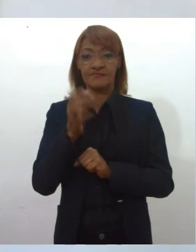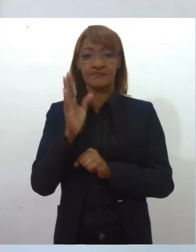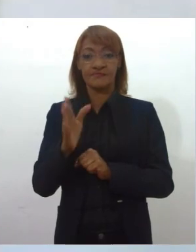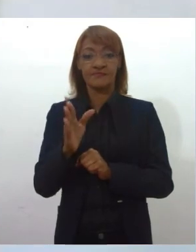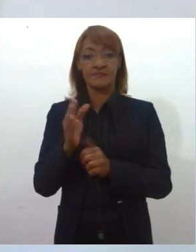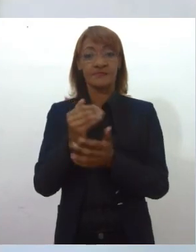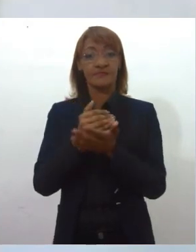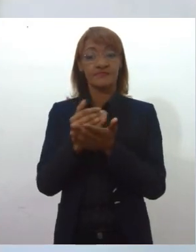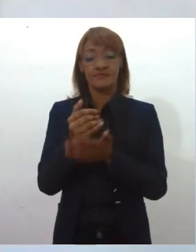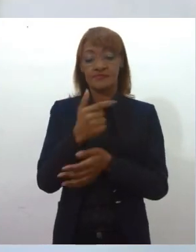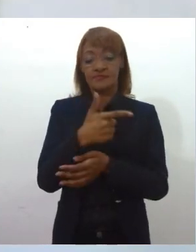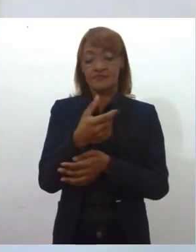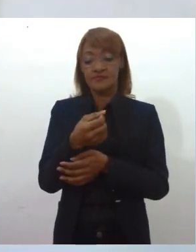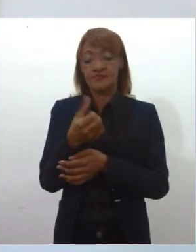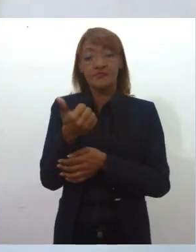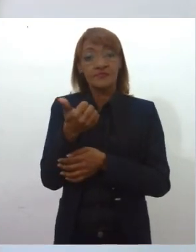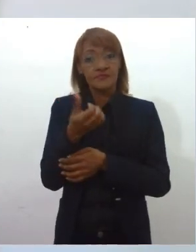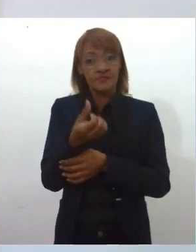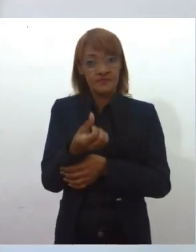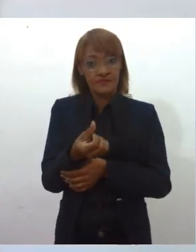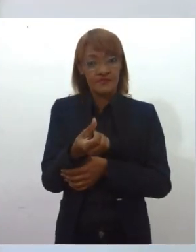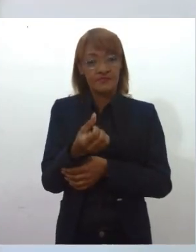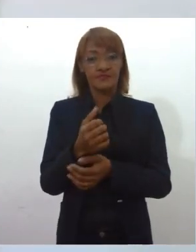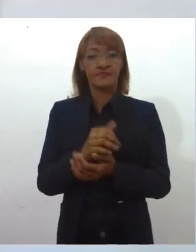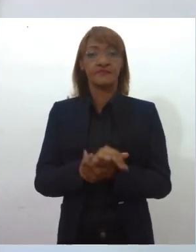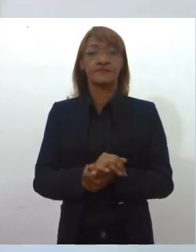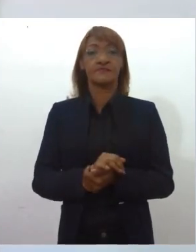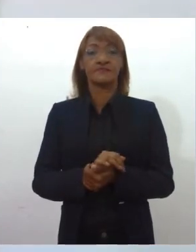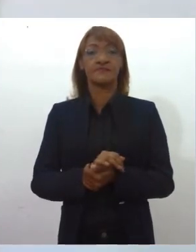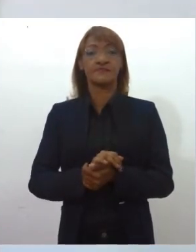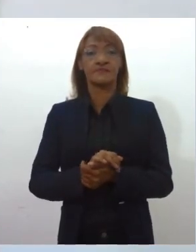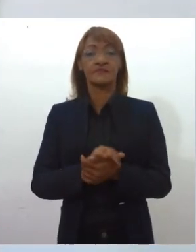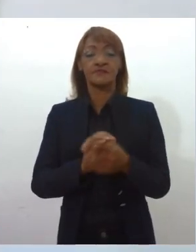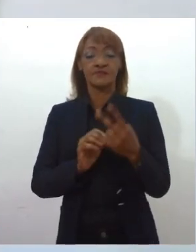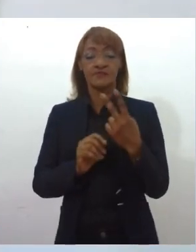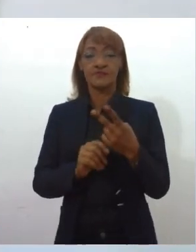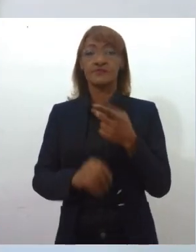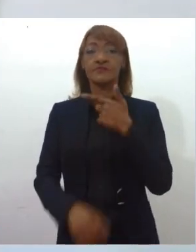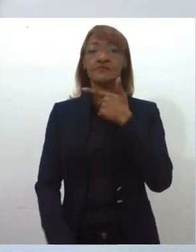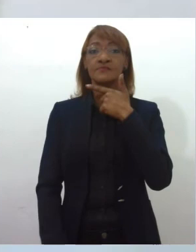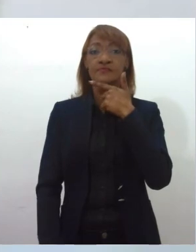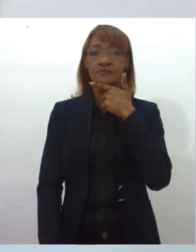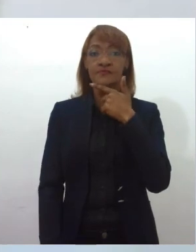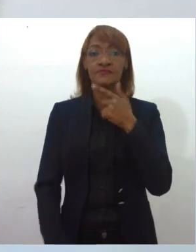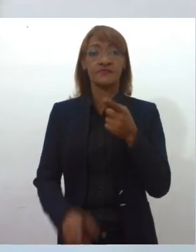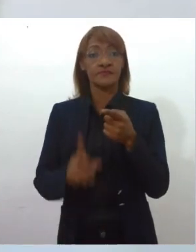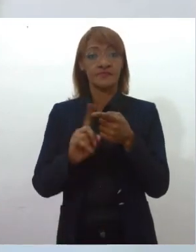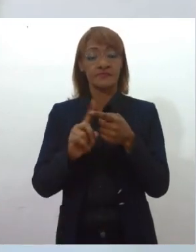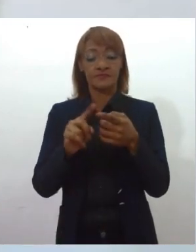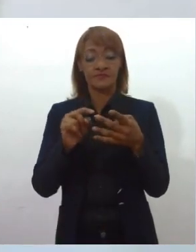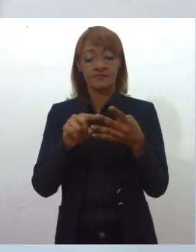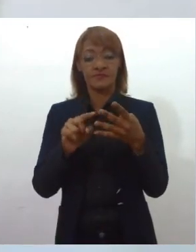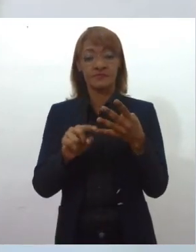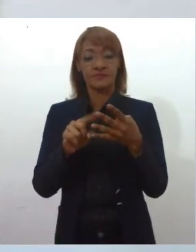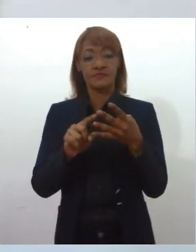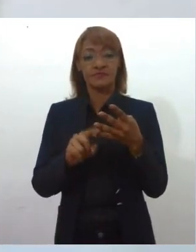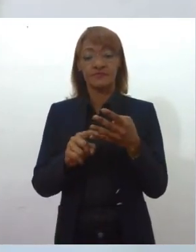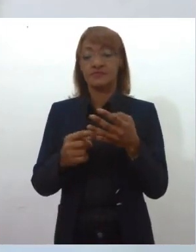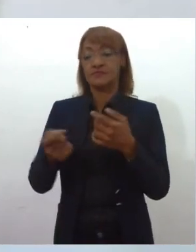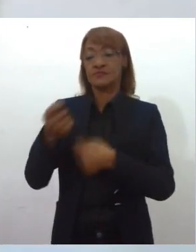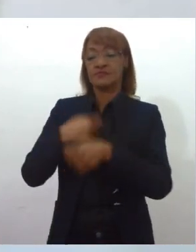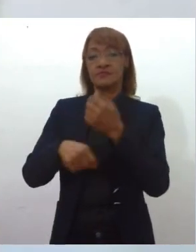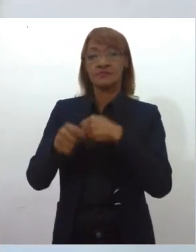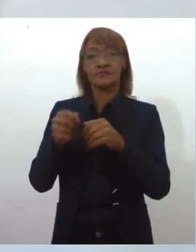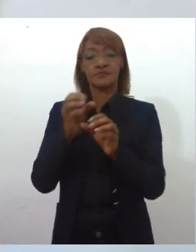de 2016, né, tem mais duas vagas para bolsas na área de economia, engenharia